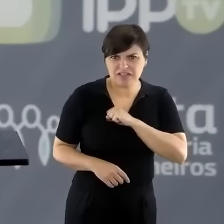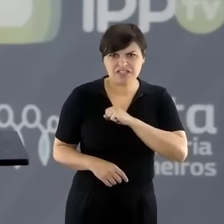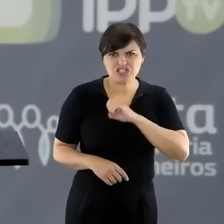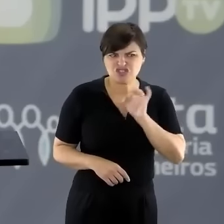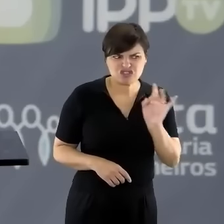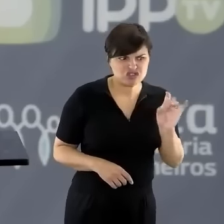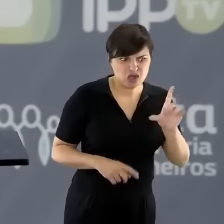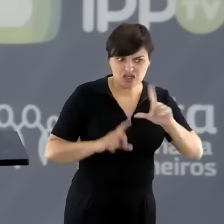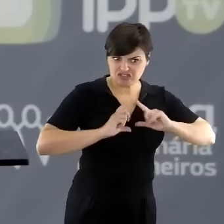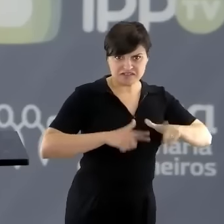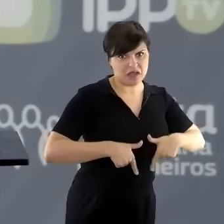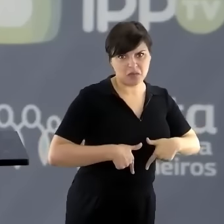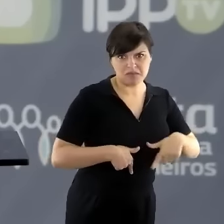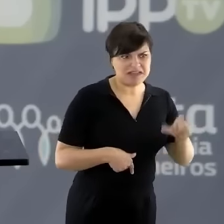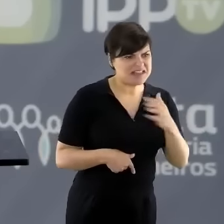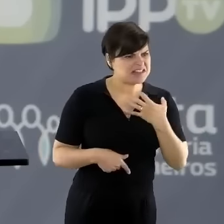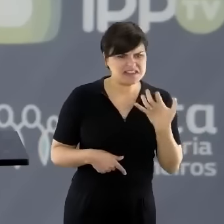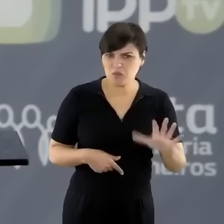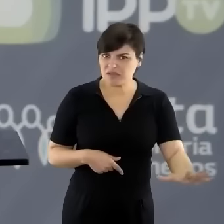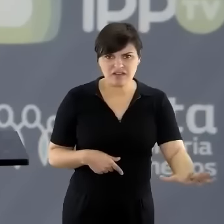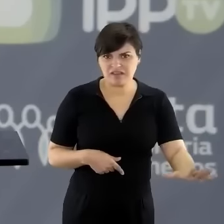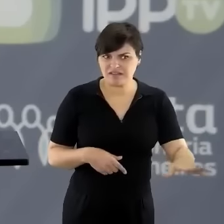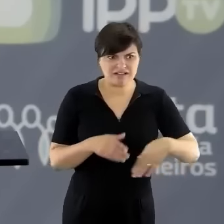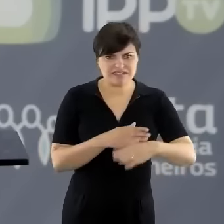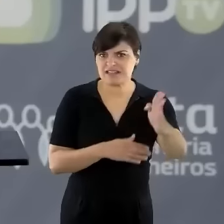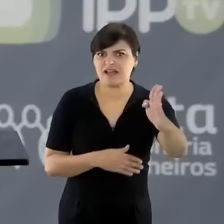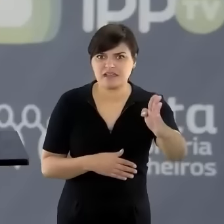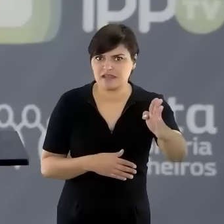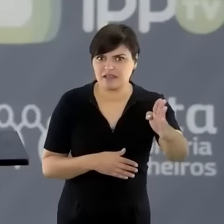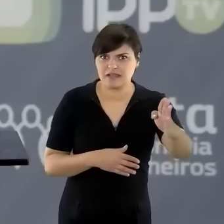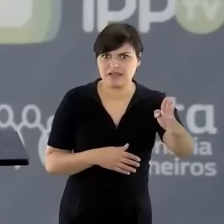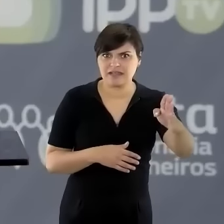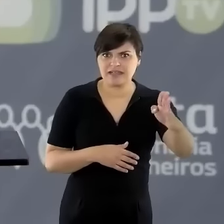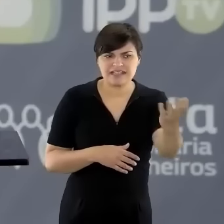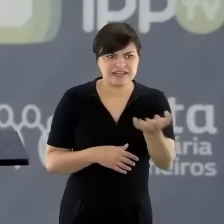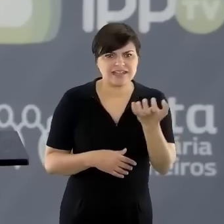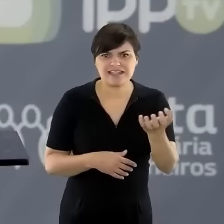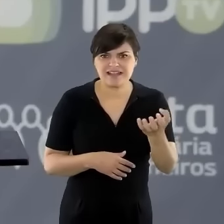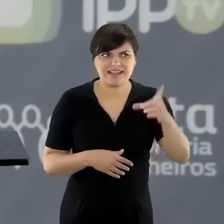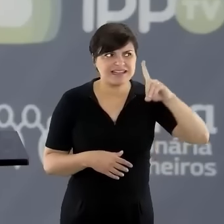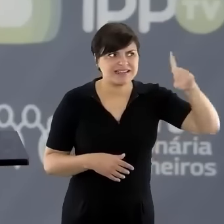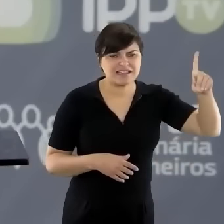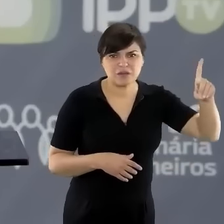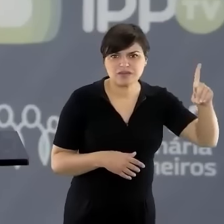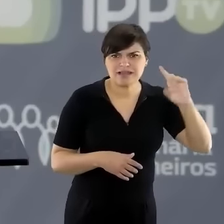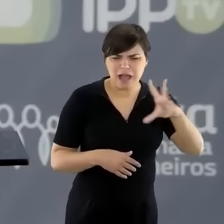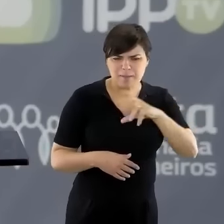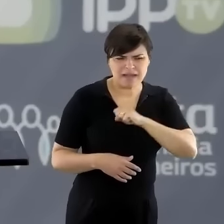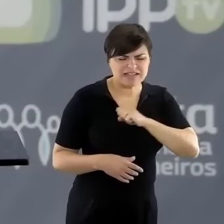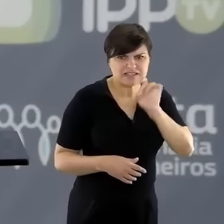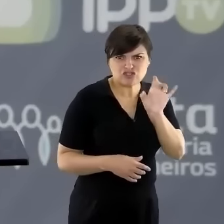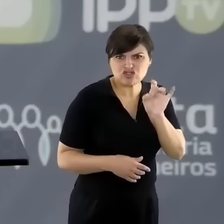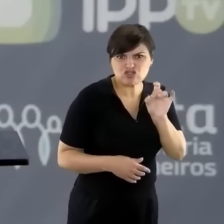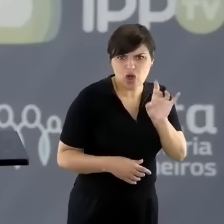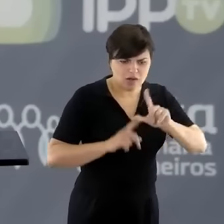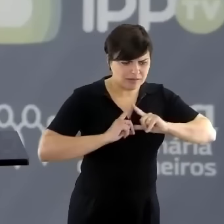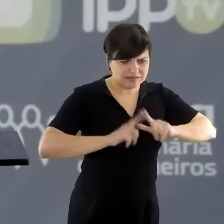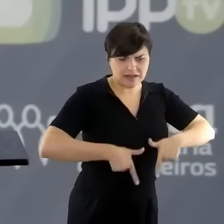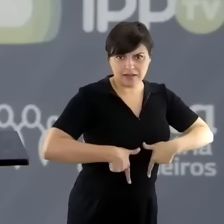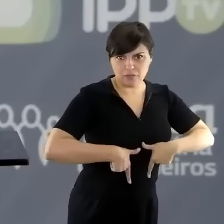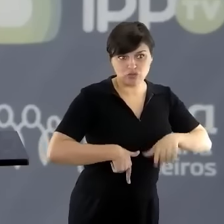teologia fechada como se Deus amasse apenas o seu povo e odiasse os outros